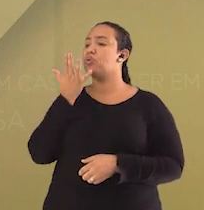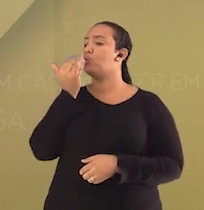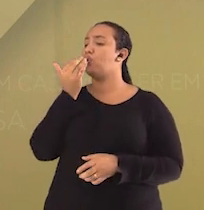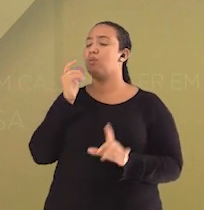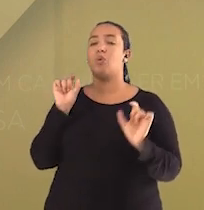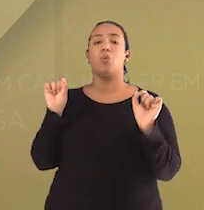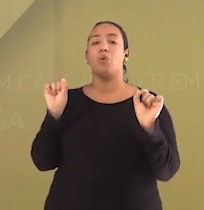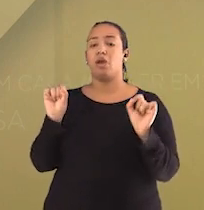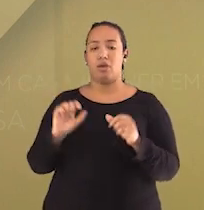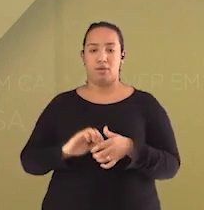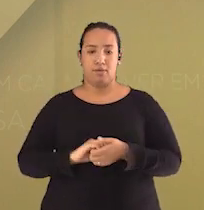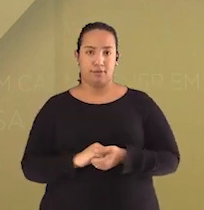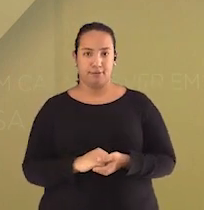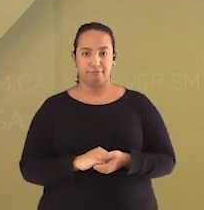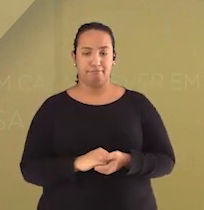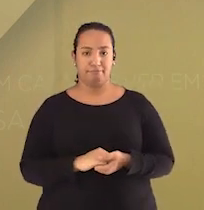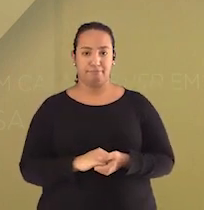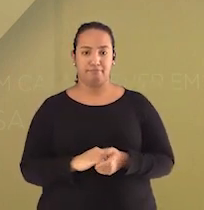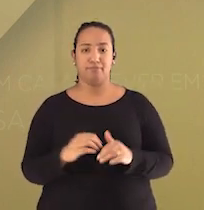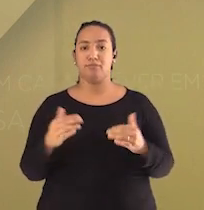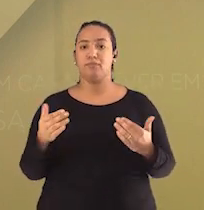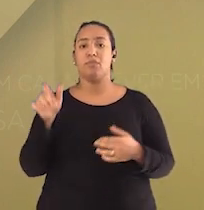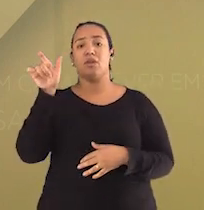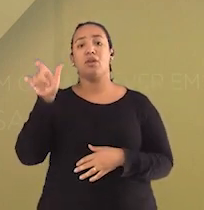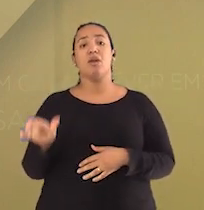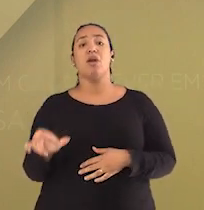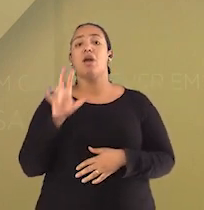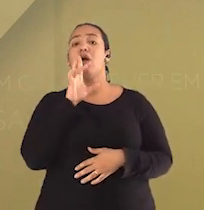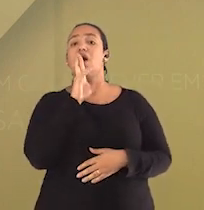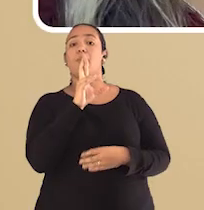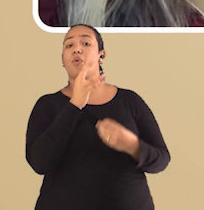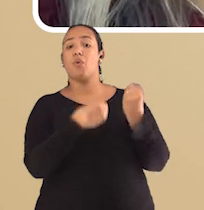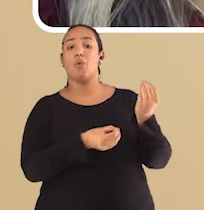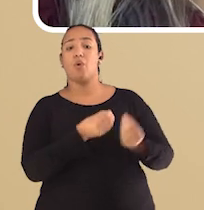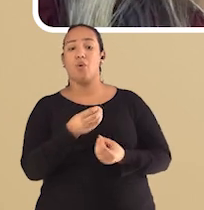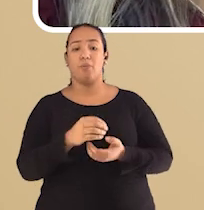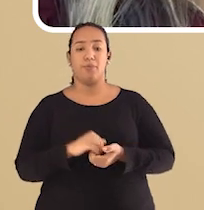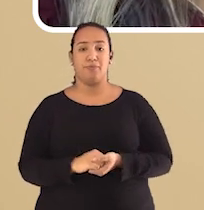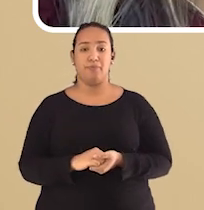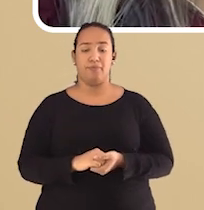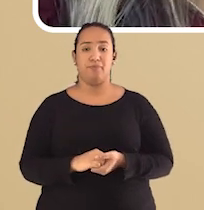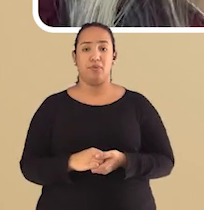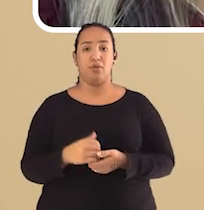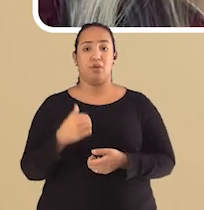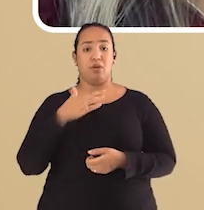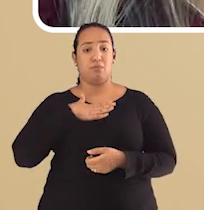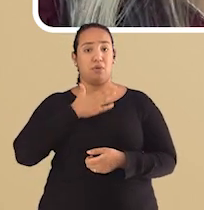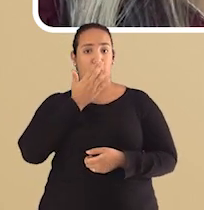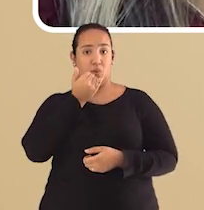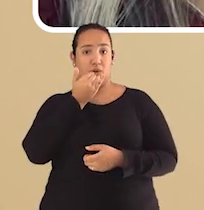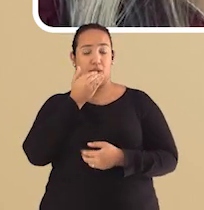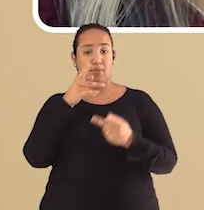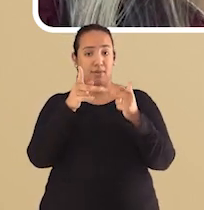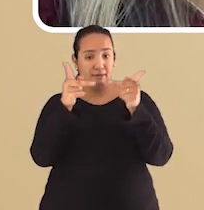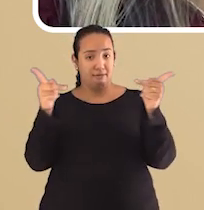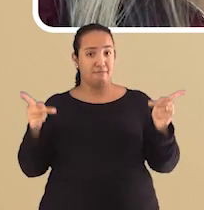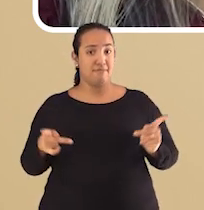favorita? Como Leonardo respondeu? Vejamos. My favorite food is pizza.